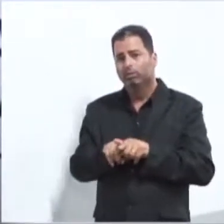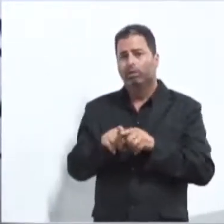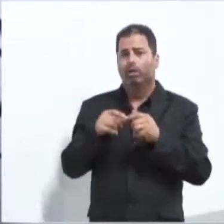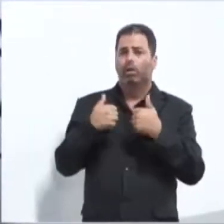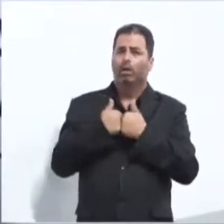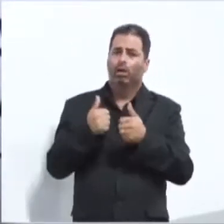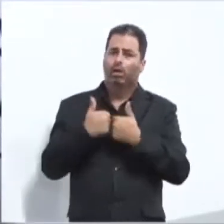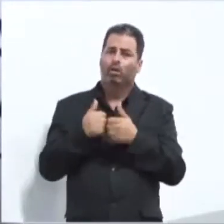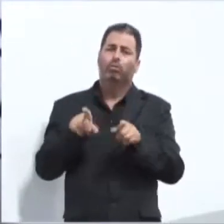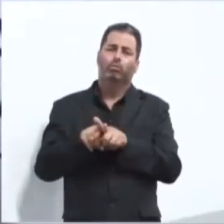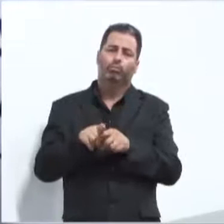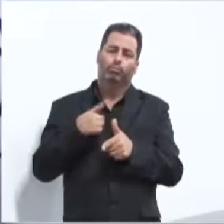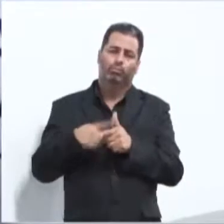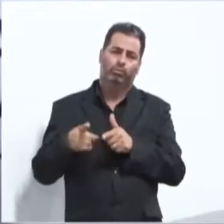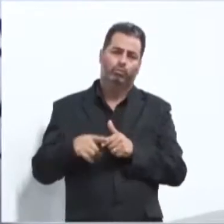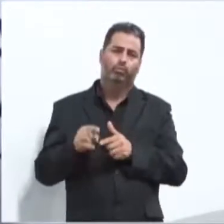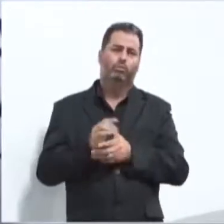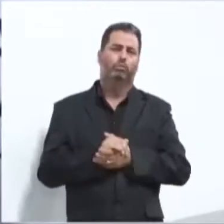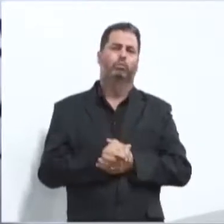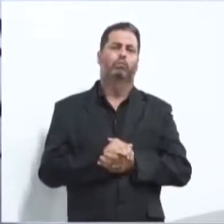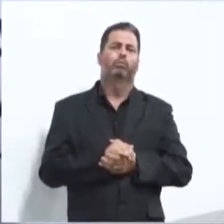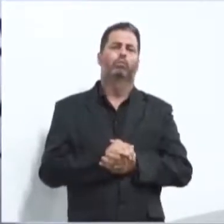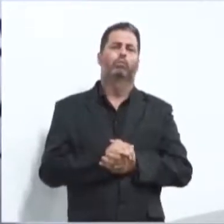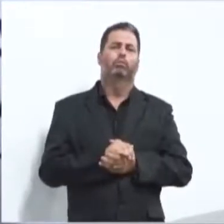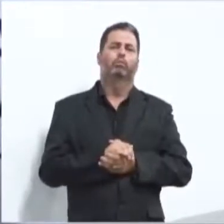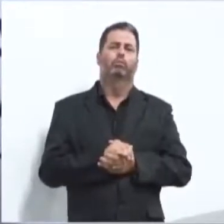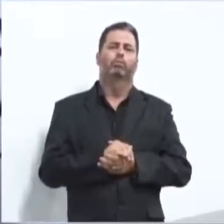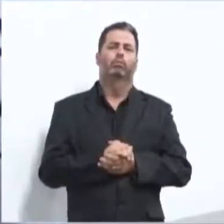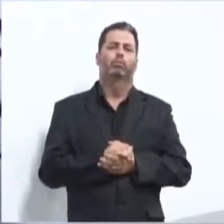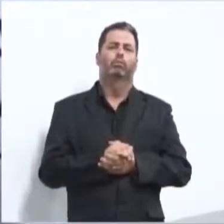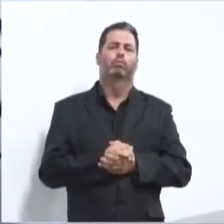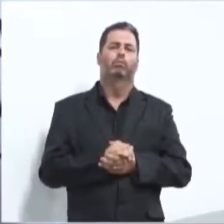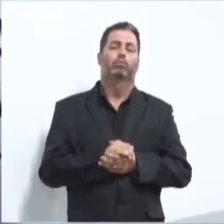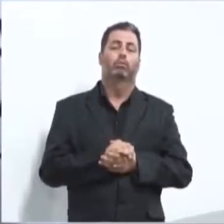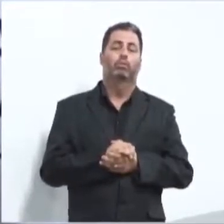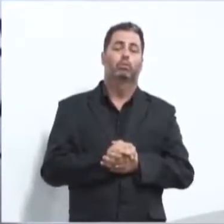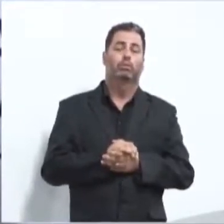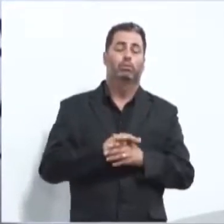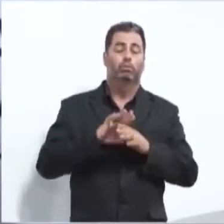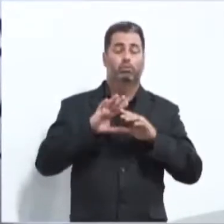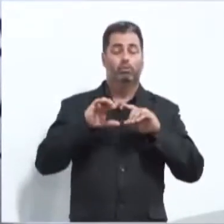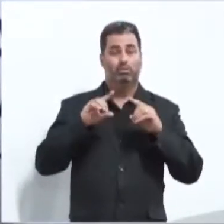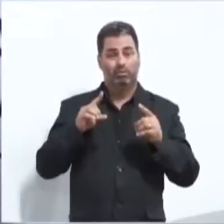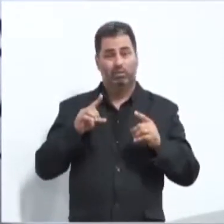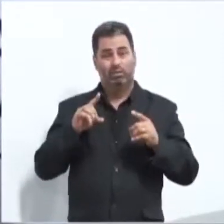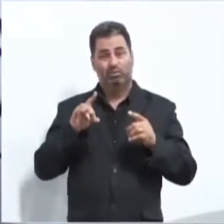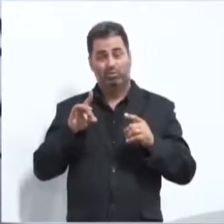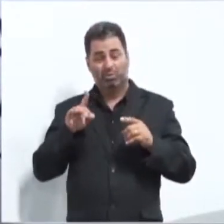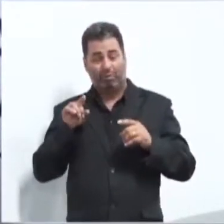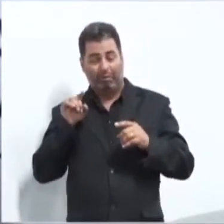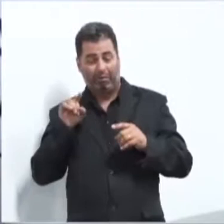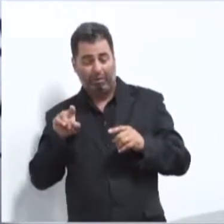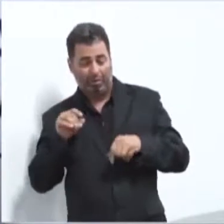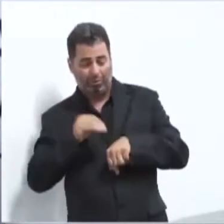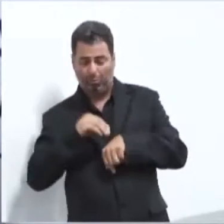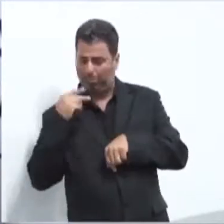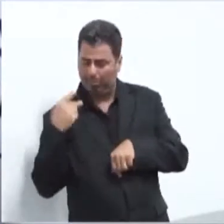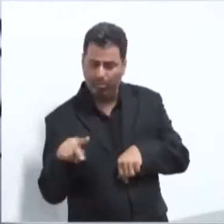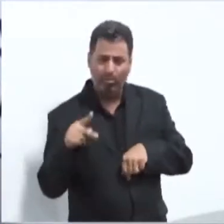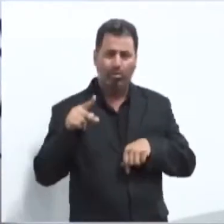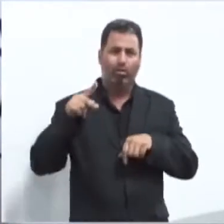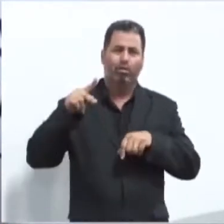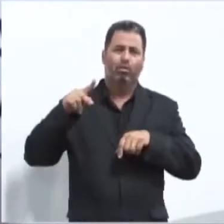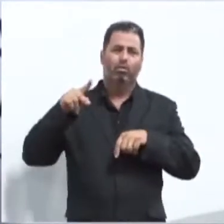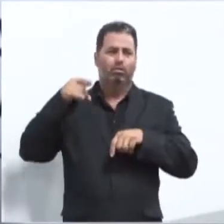e não apenas tendo a imputação de são os responsáveis que dão são pela falta